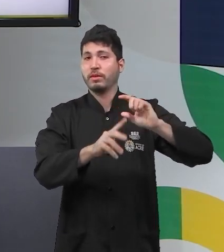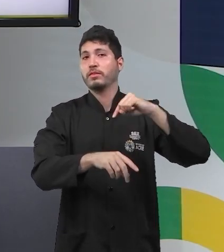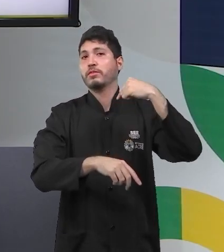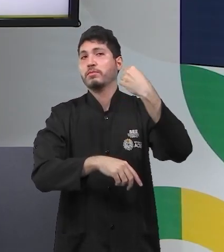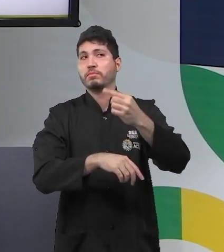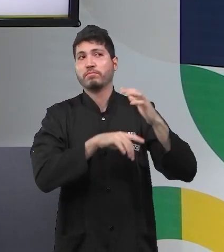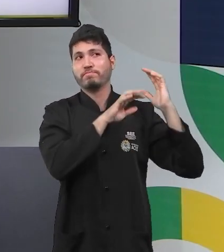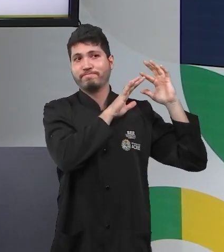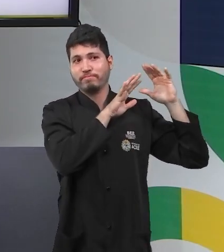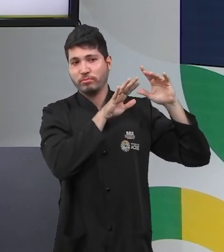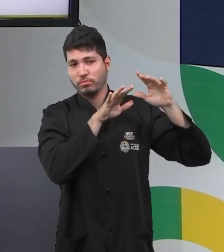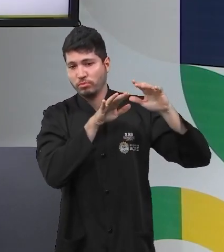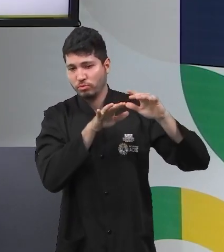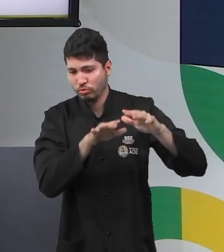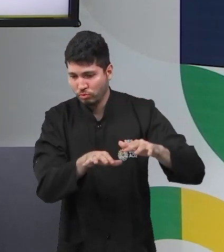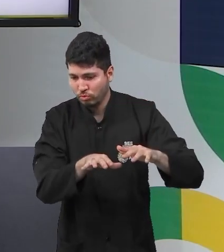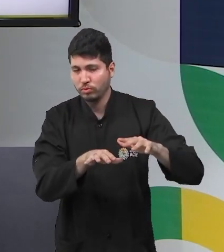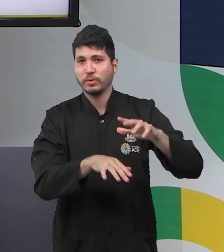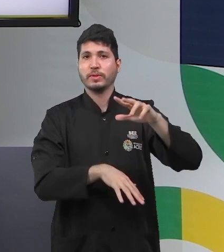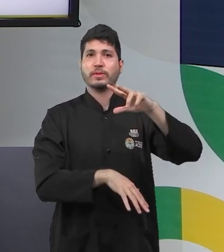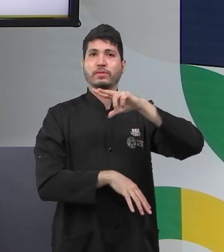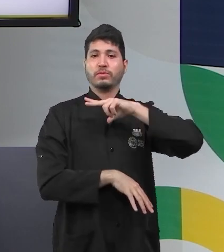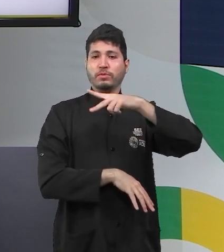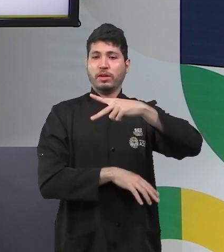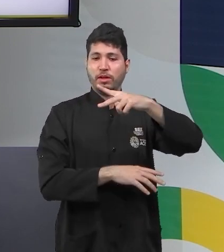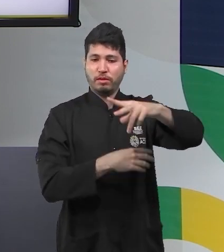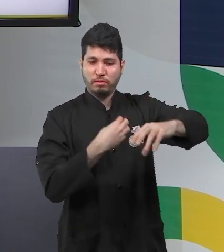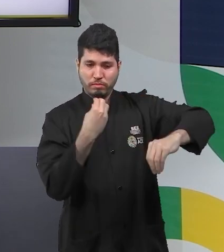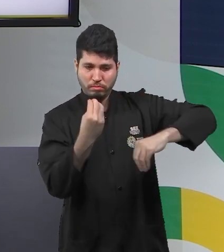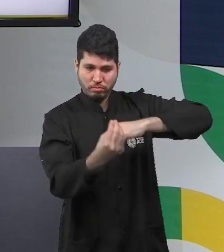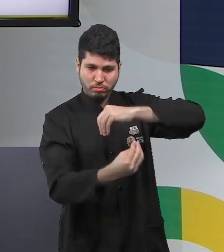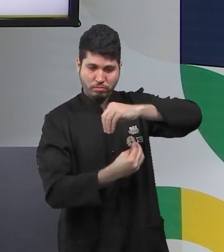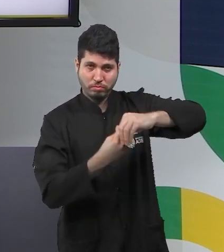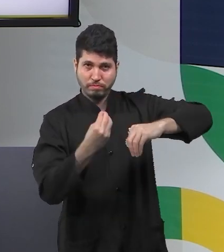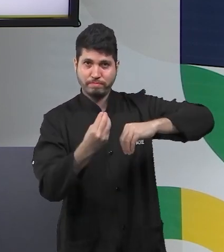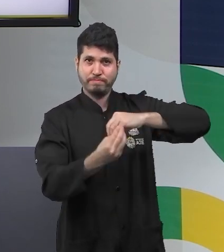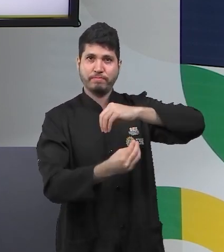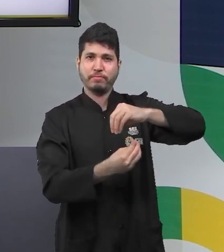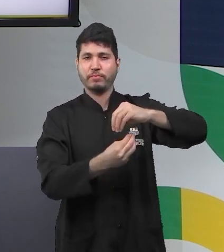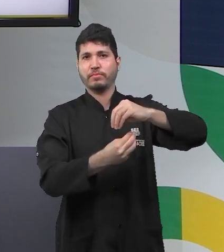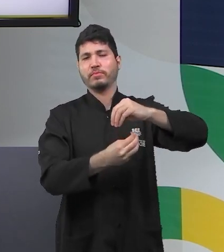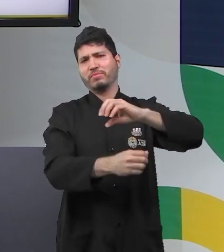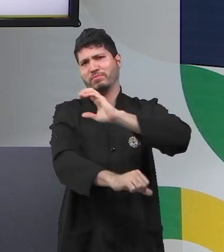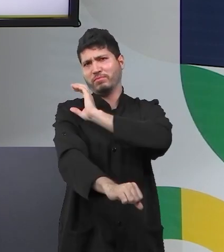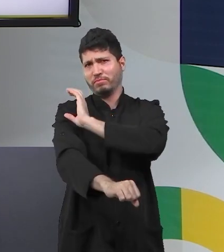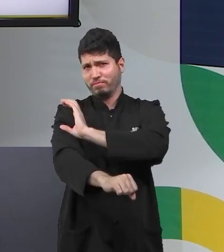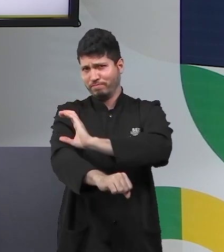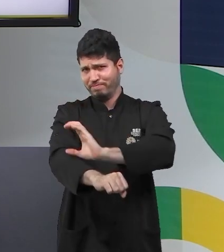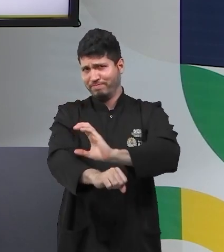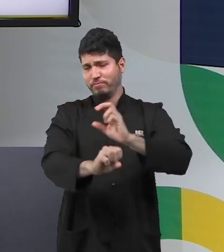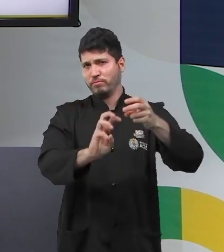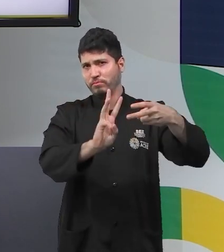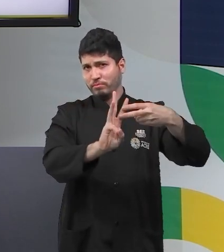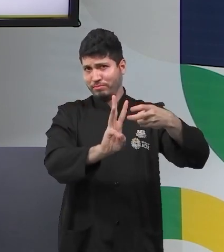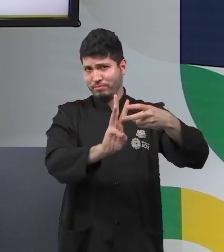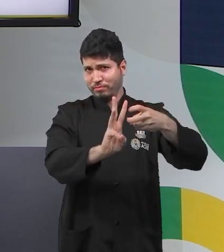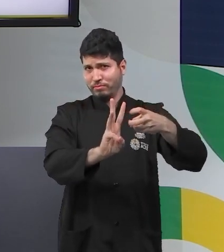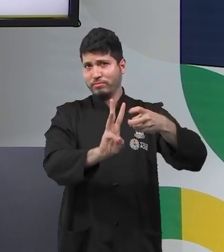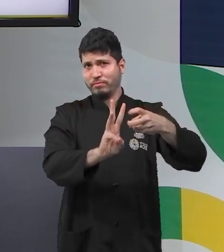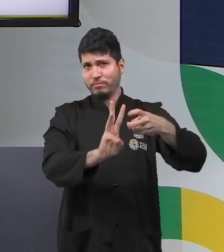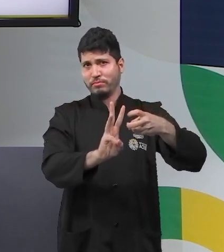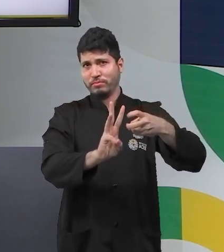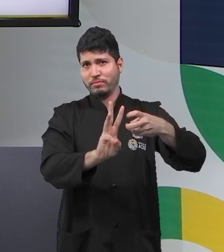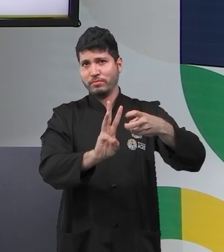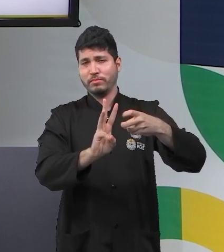veio portugueses, mitigou a cultura, subjugou, né, a cultura dos indígenas. O que acontece? O